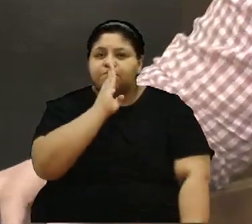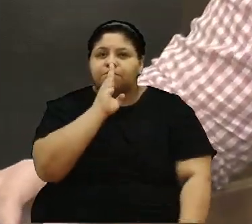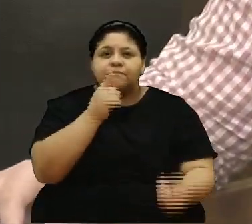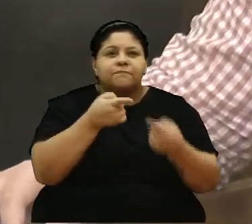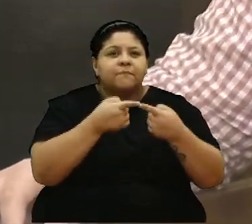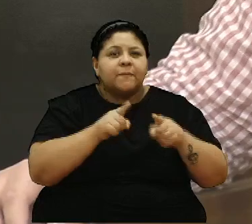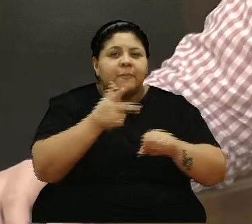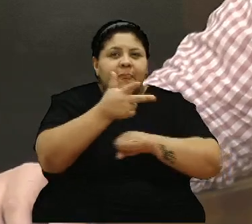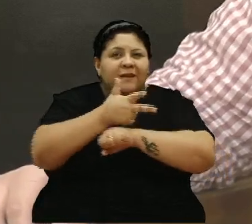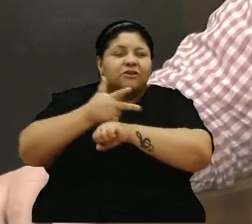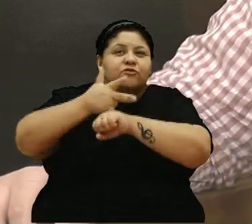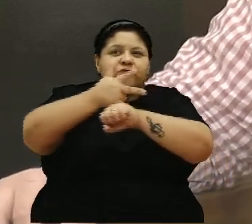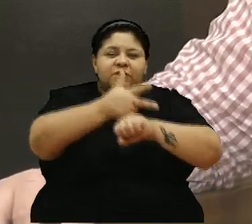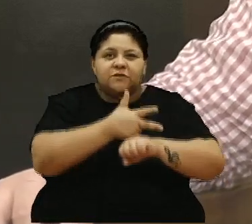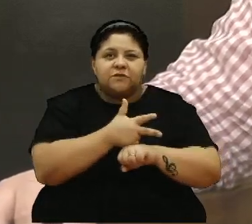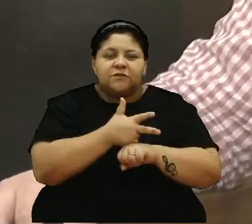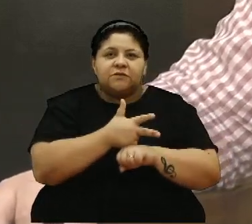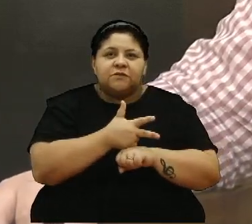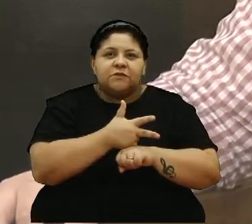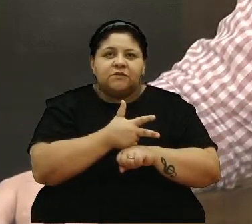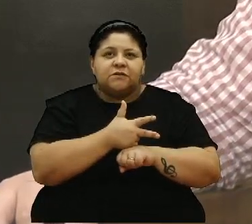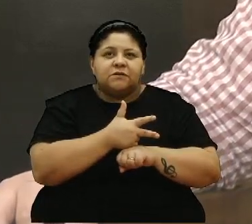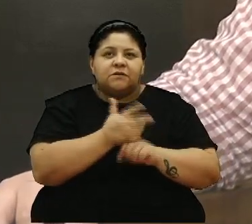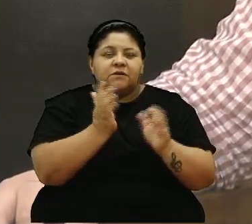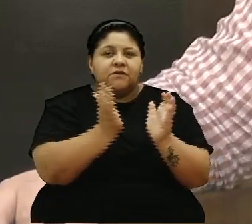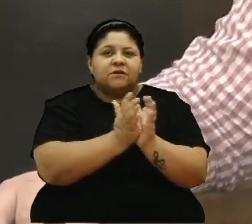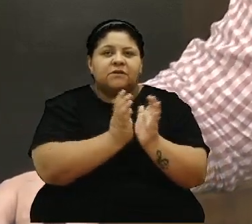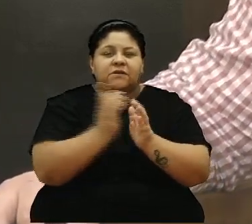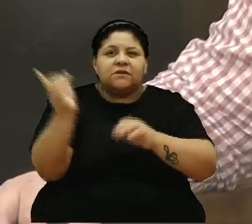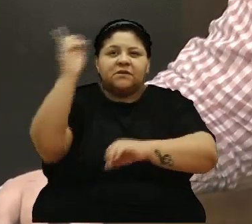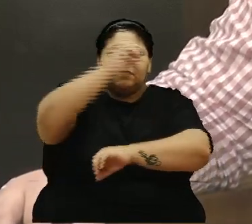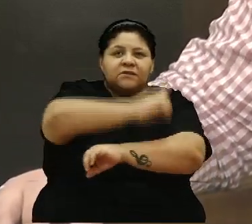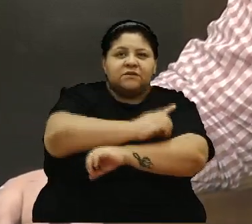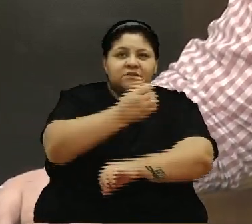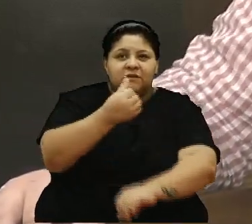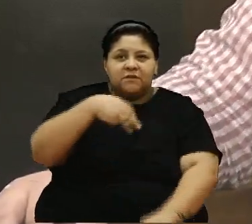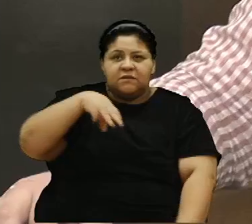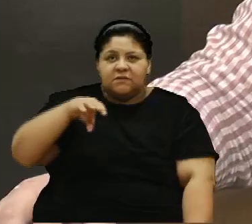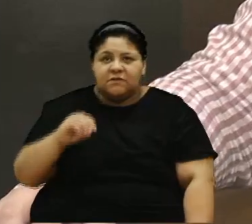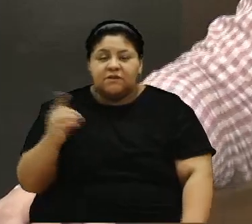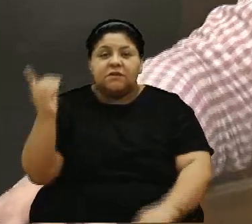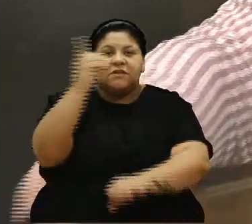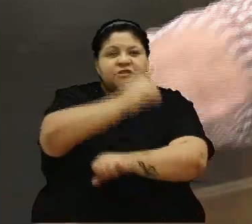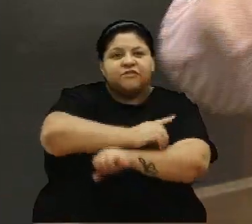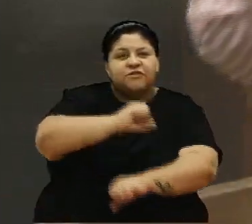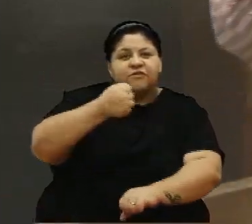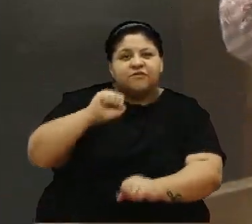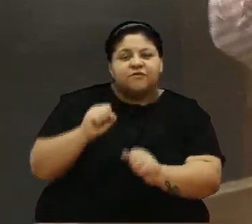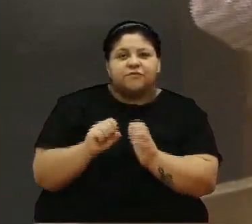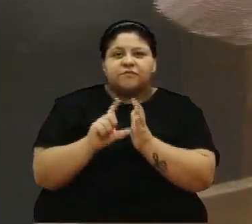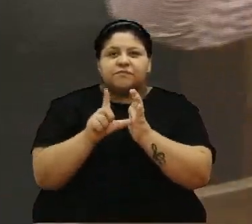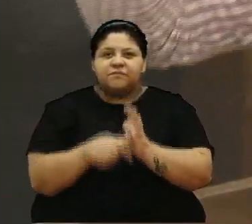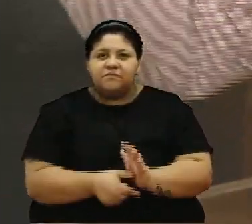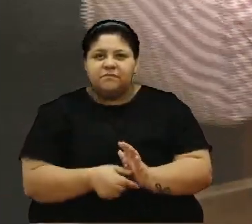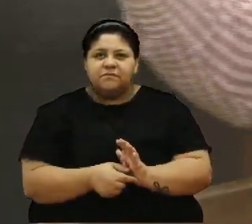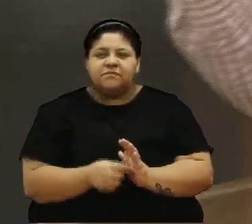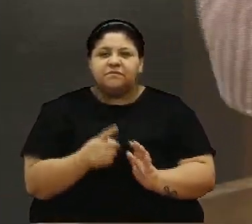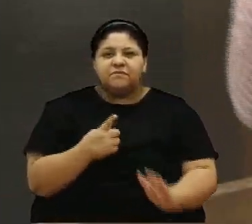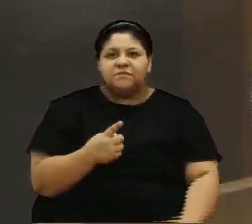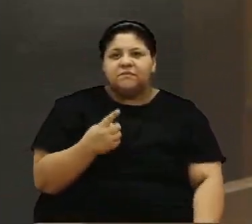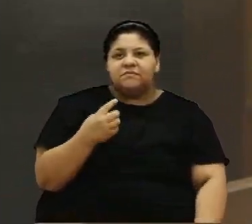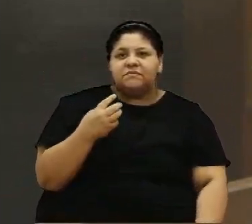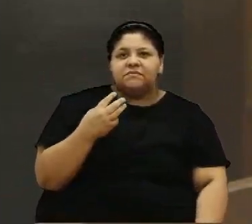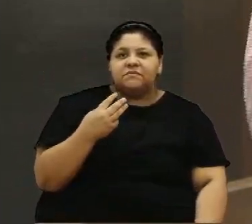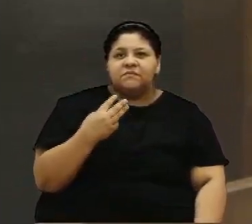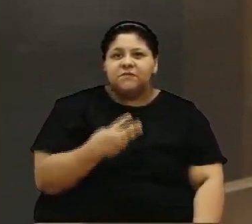aí o vídeo do Nicolas, colega Bortola, foi postado no dia 6 de maio, no dia 8, depois de ter